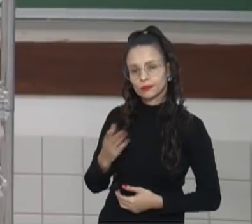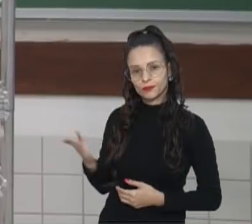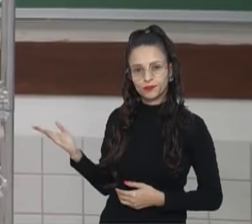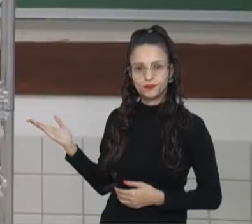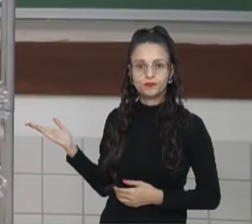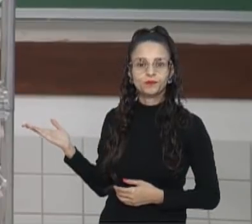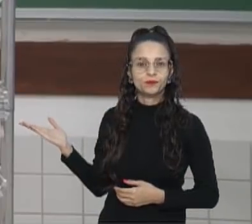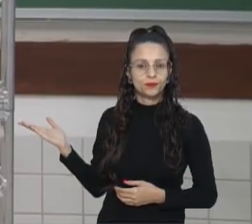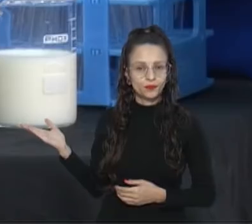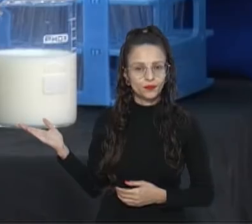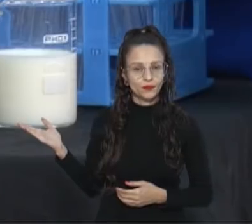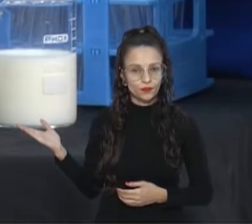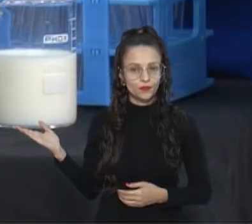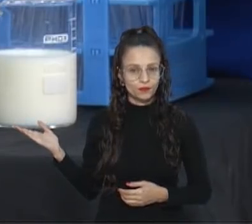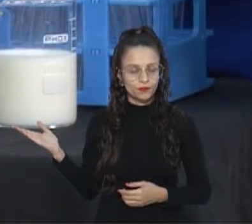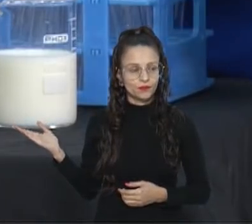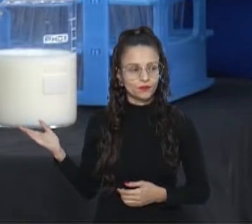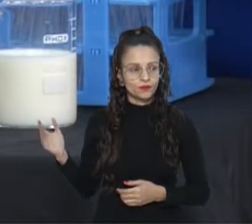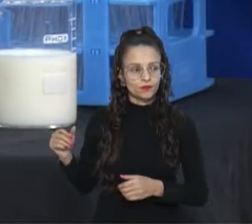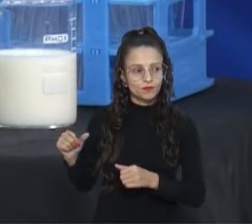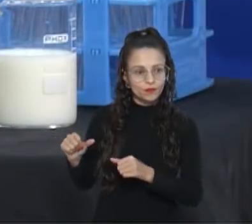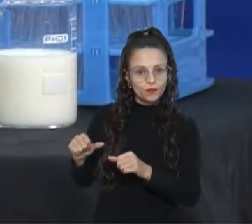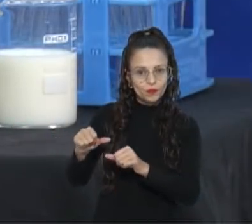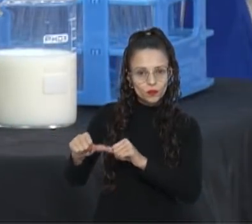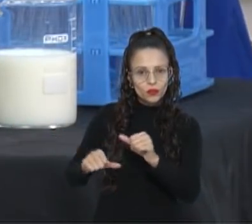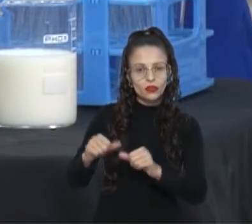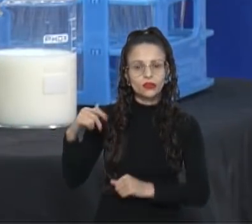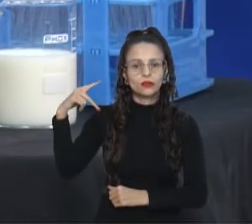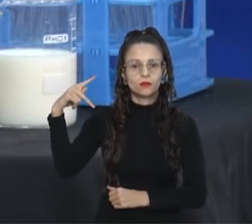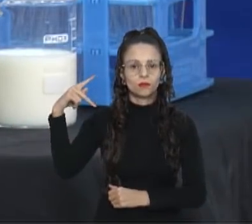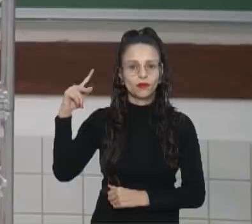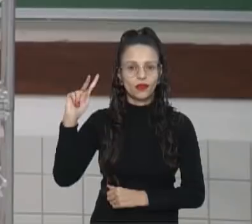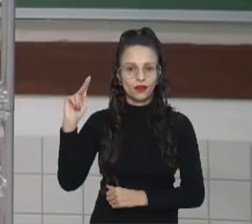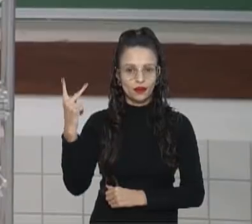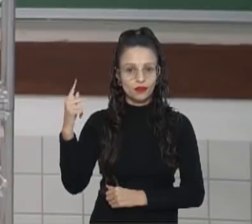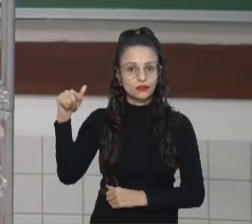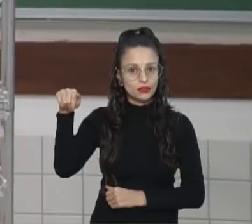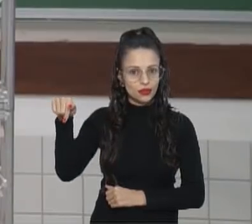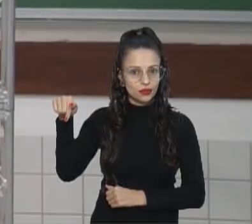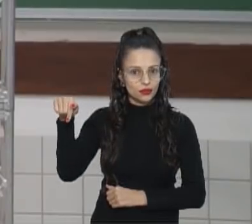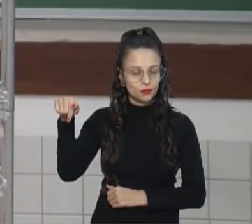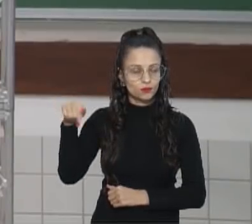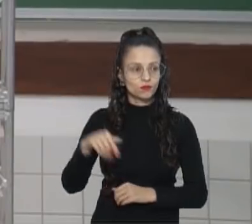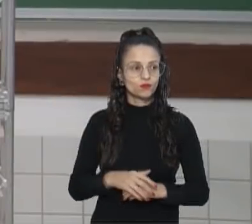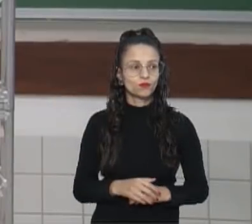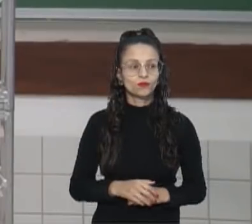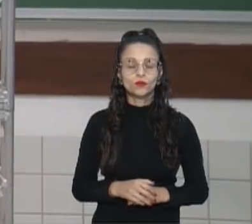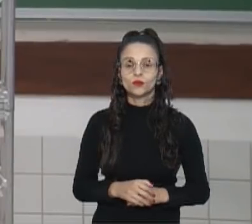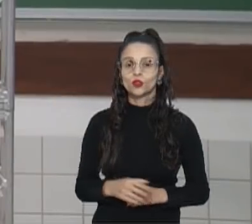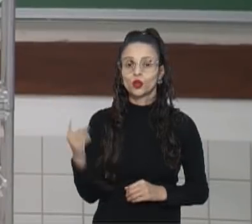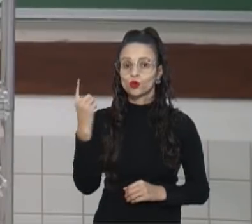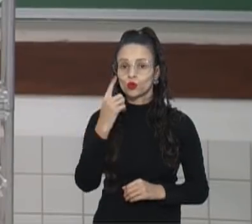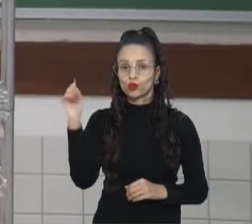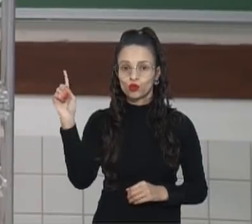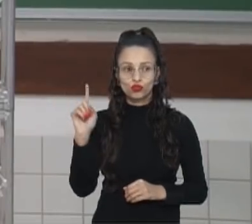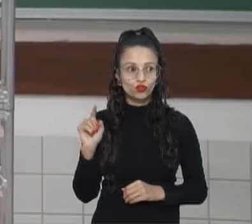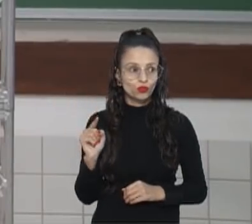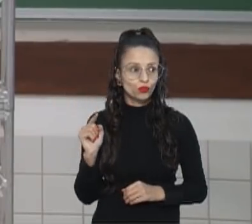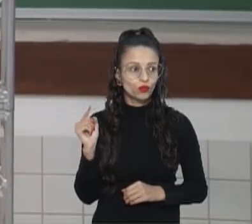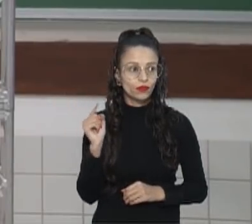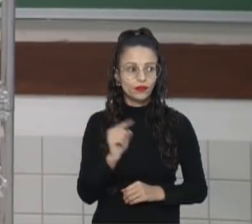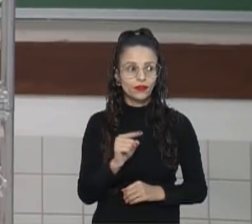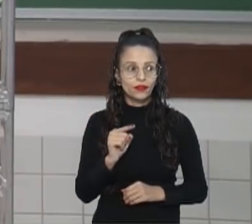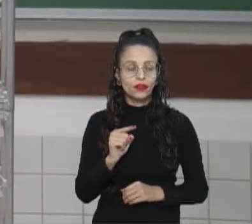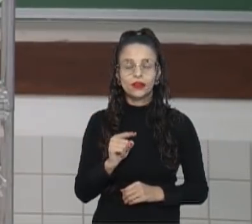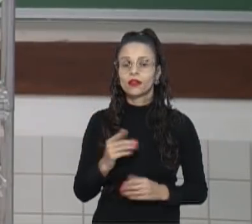indicadora. Está terminando de se transformar ali. Um pH de 7. E por último, vou pegar aqui do lado o nosso